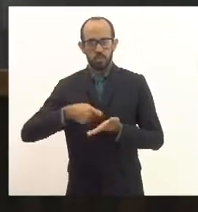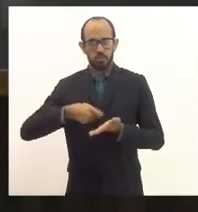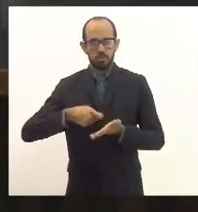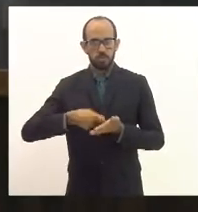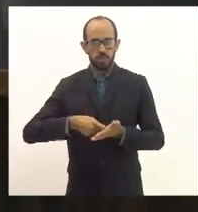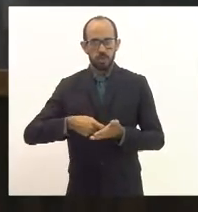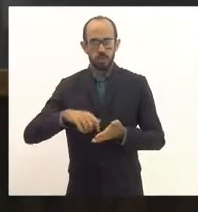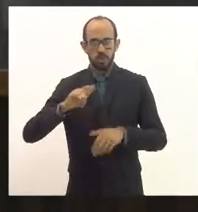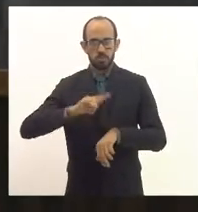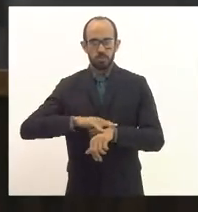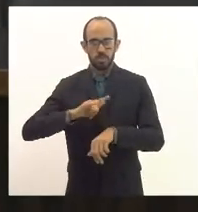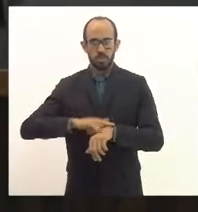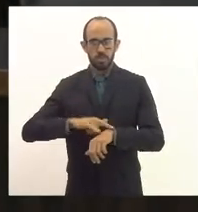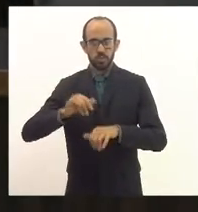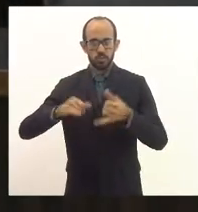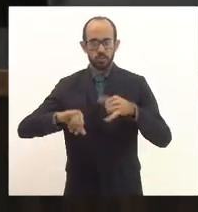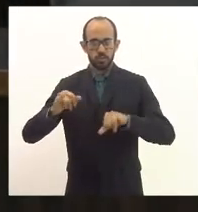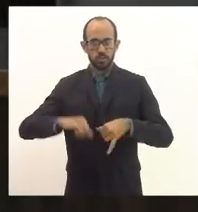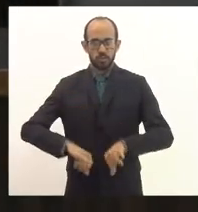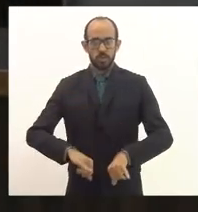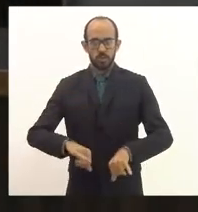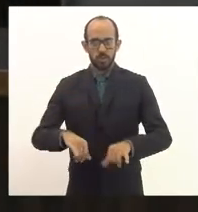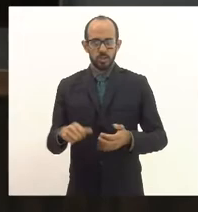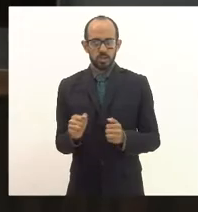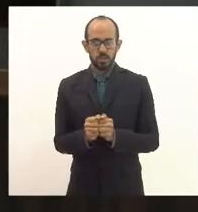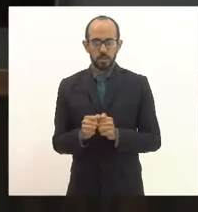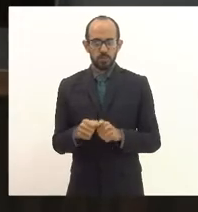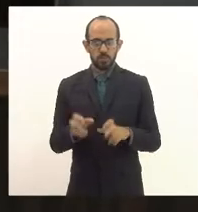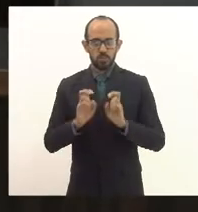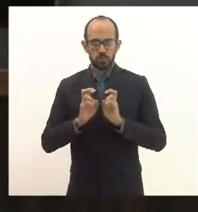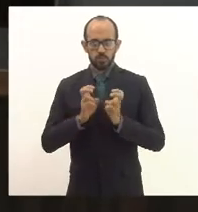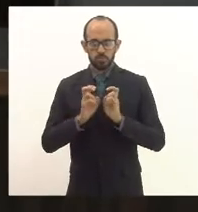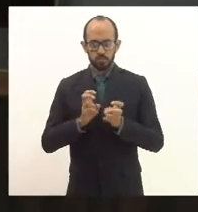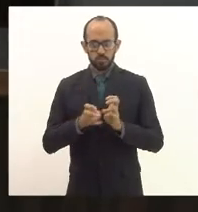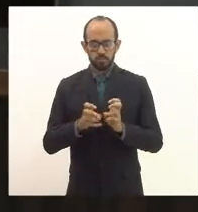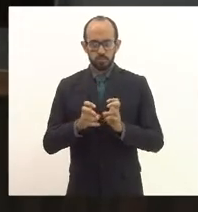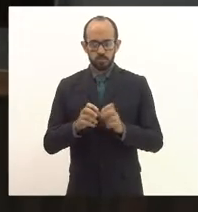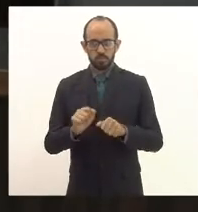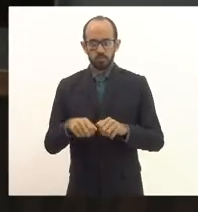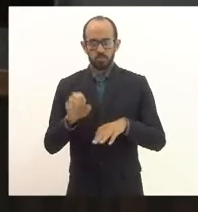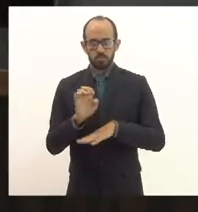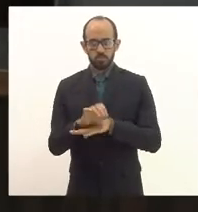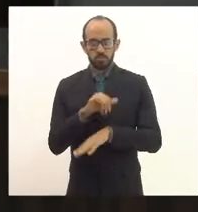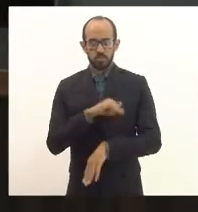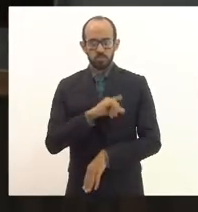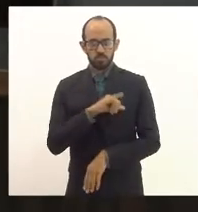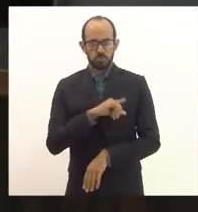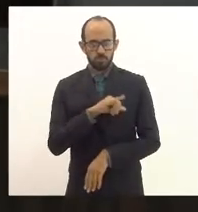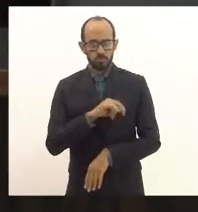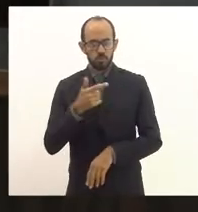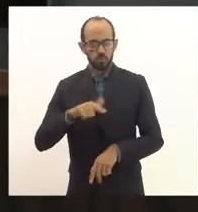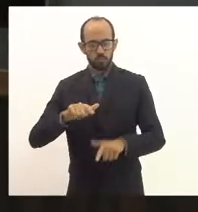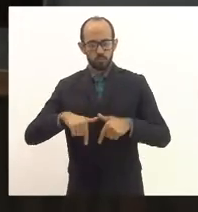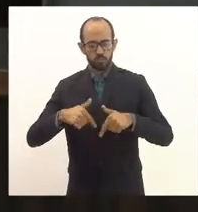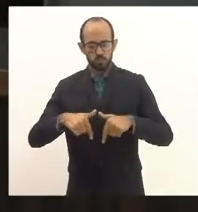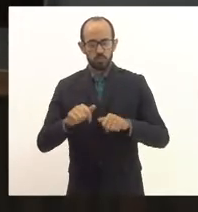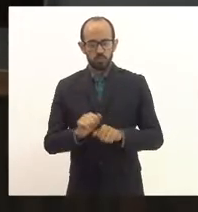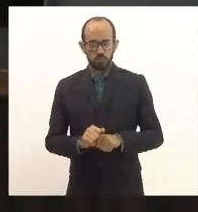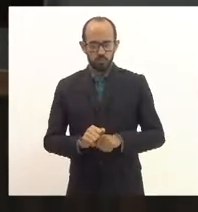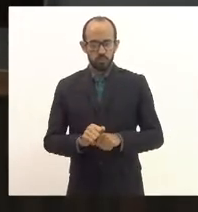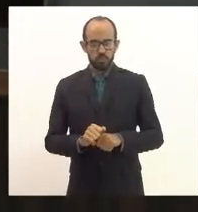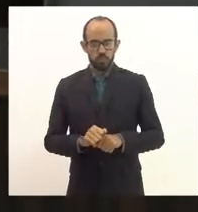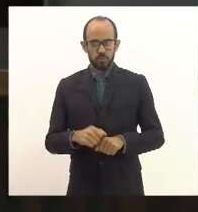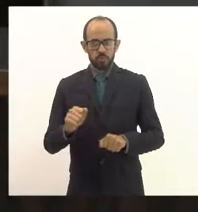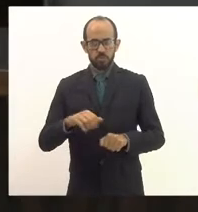manutenção de banheiros químicos nas dependências das estações ferroviárias urbanas situadas no Estado do Rio de Janeiro e da outras providências. Dependendo de pareceres das